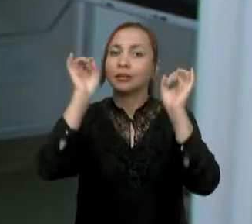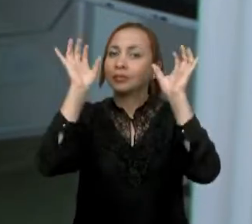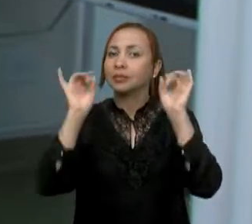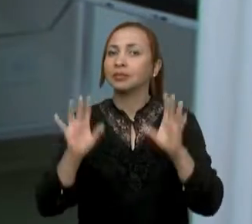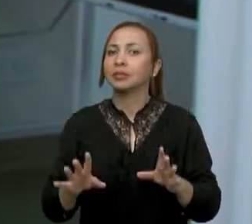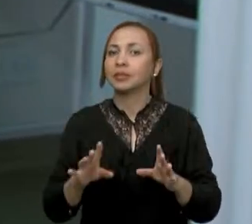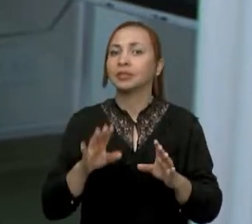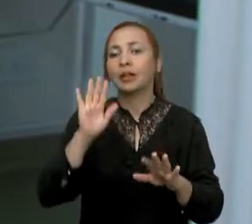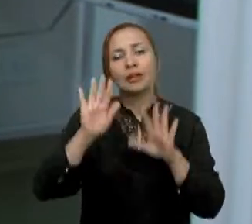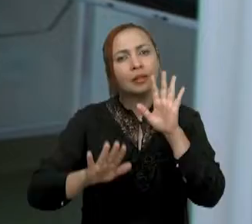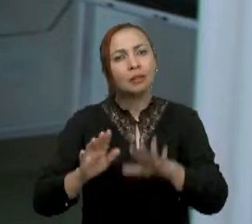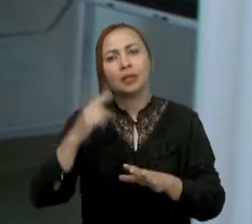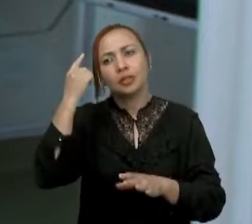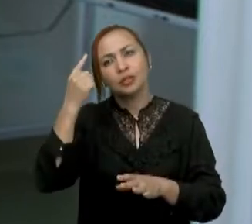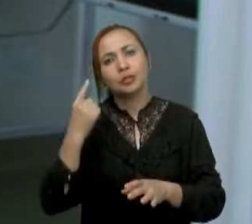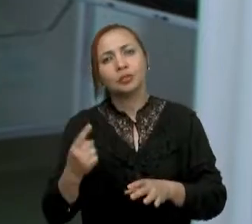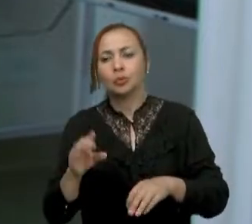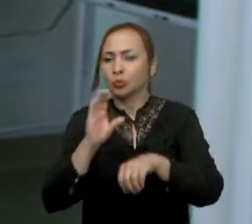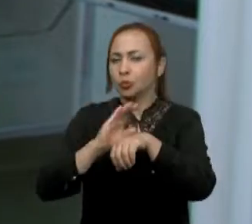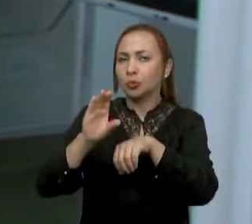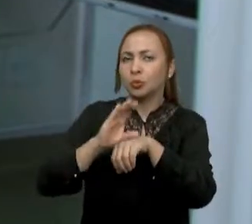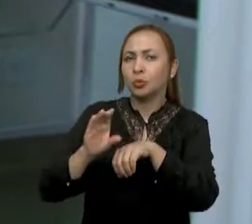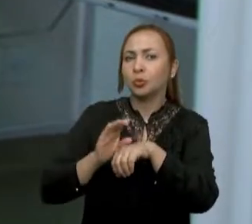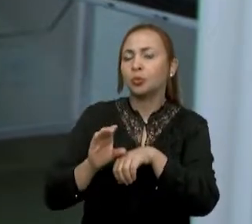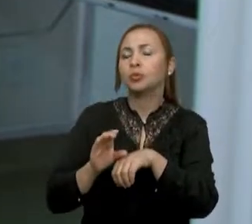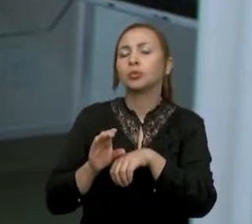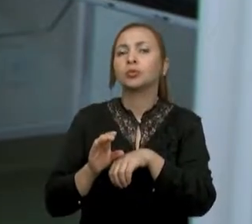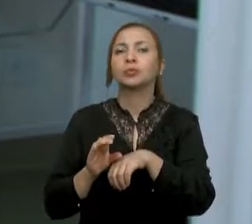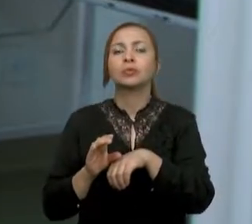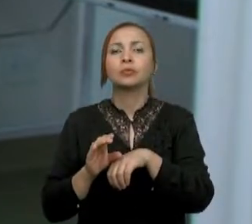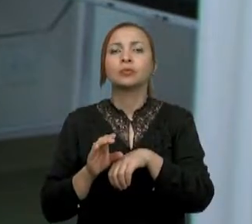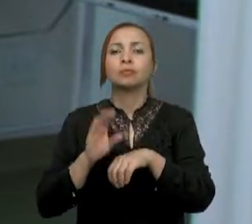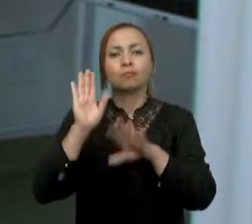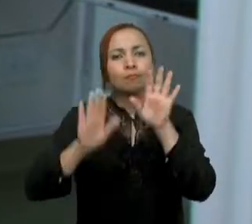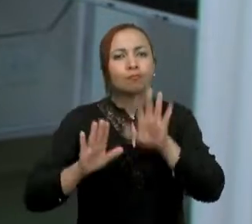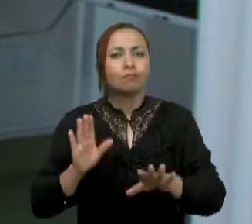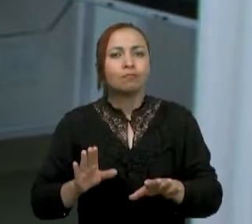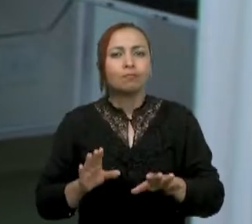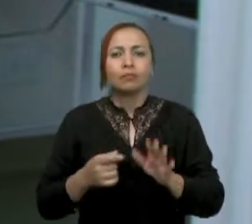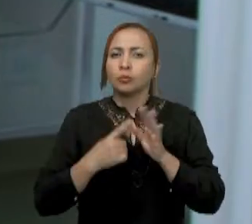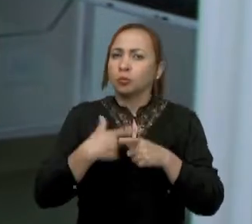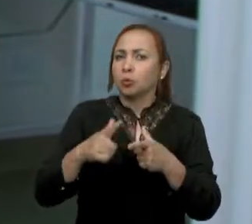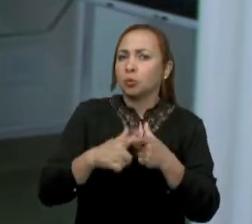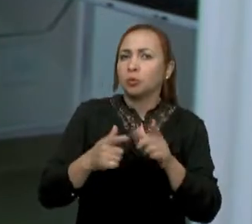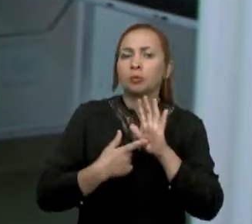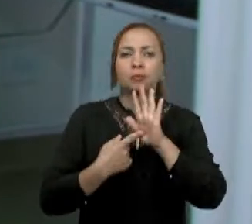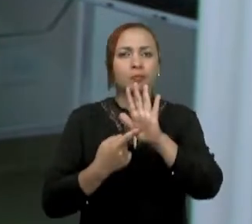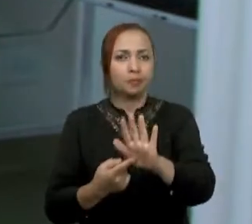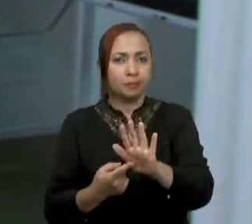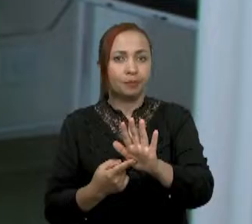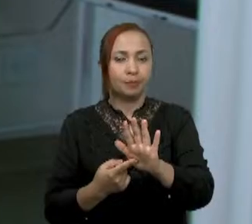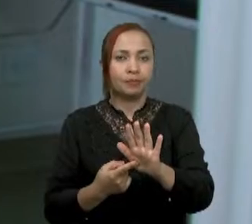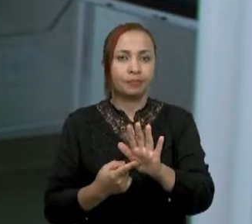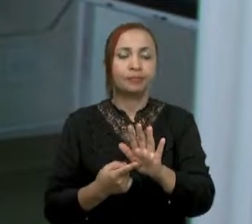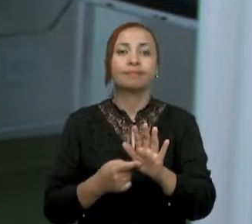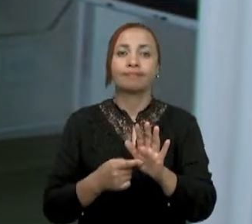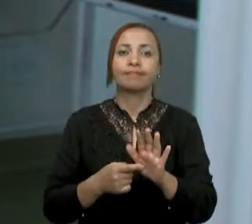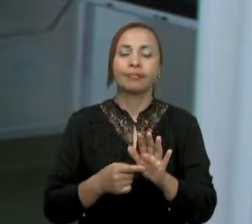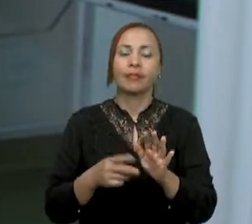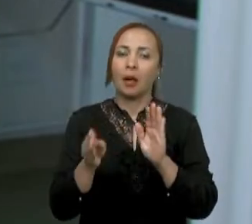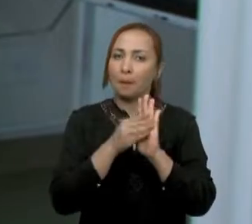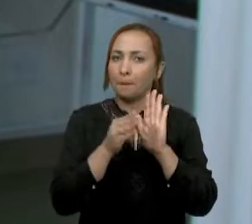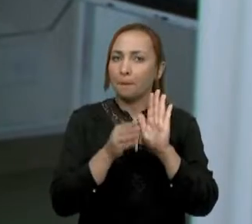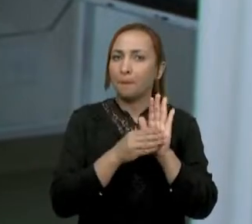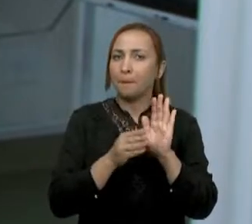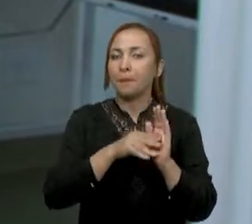avaliação especializada de acordo por cursos especialidades sequelas apresentadas então